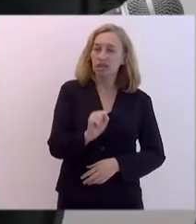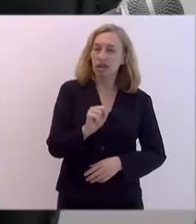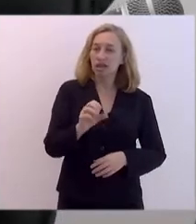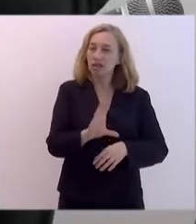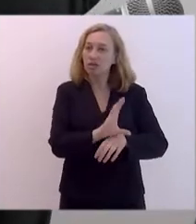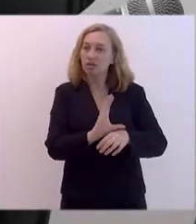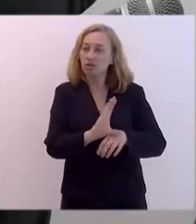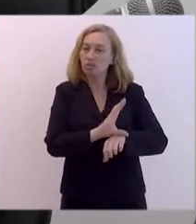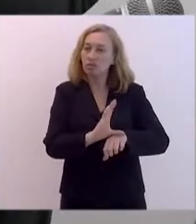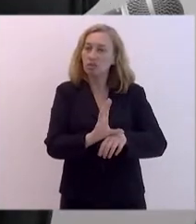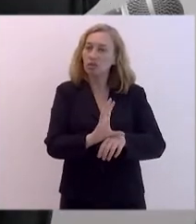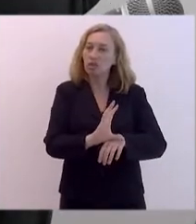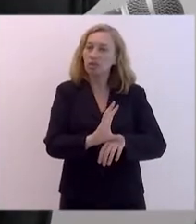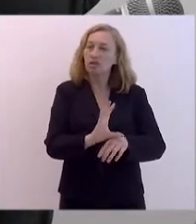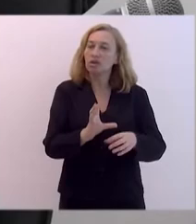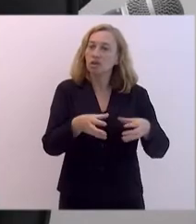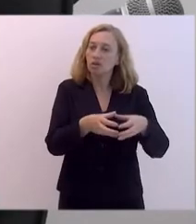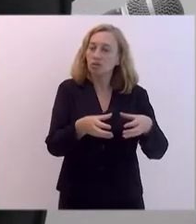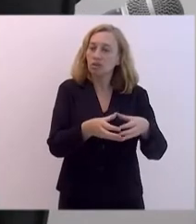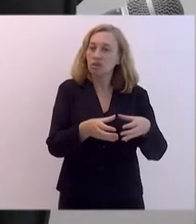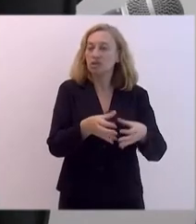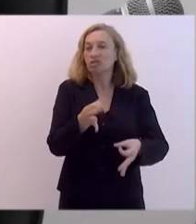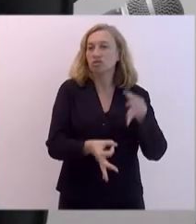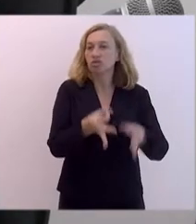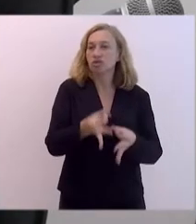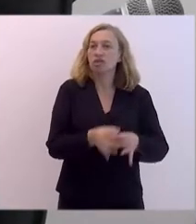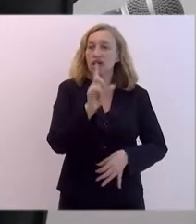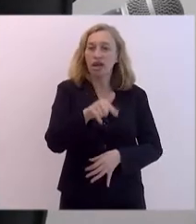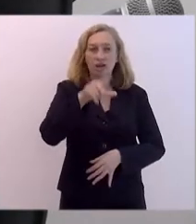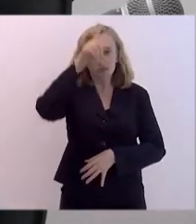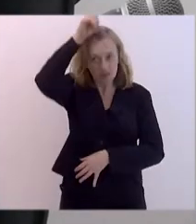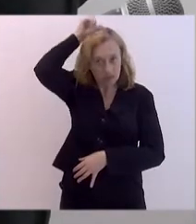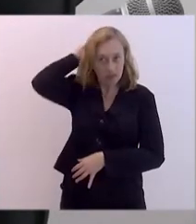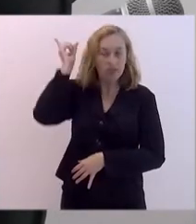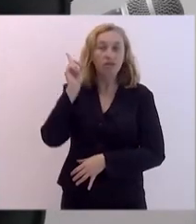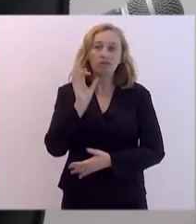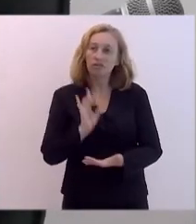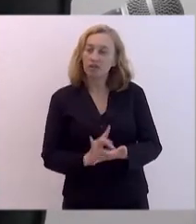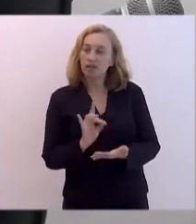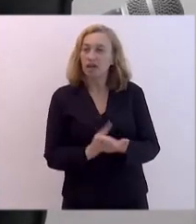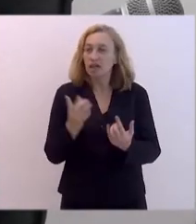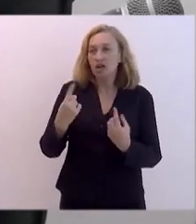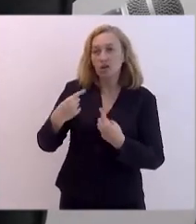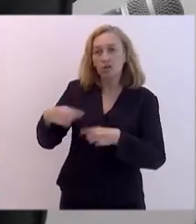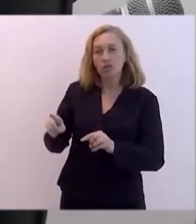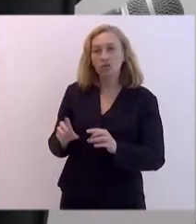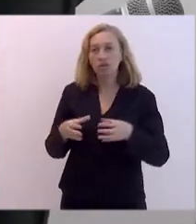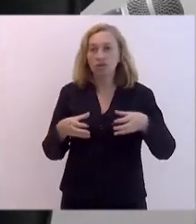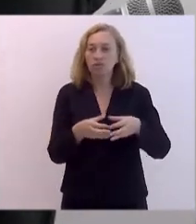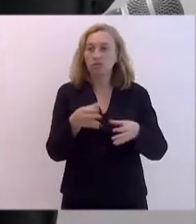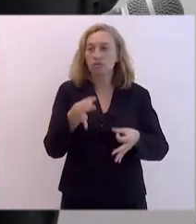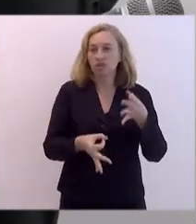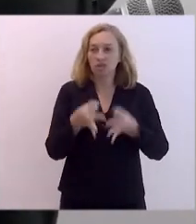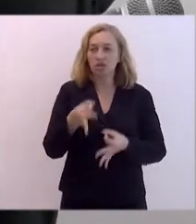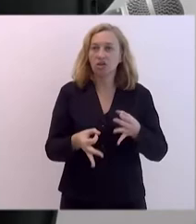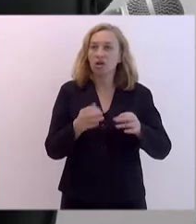Justiça, é o deputado Luiz Paulo Corrêa da Rocha. É verdade. Então, isso não é uma brincadeira, não é porque sou eu. Quer dizer, atacar a CCJ por conta de uma